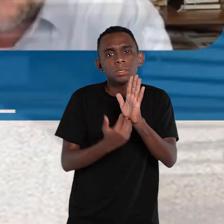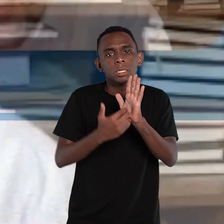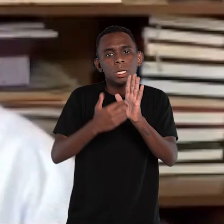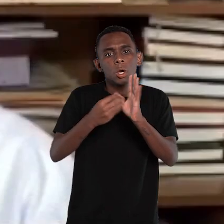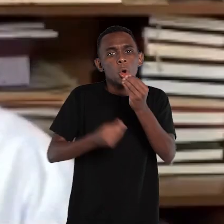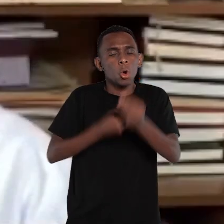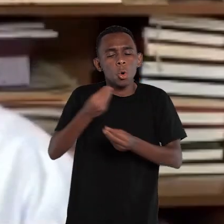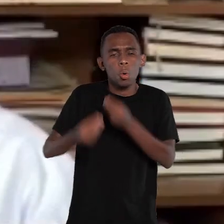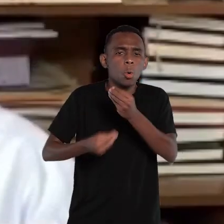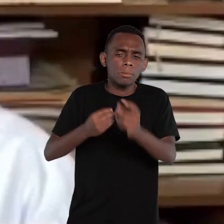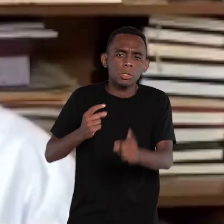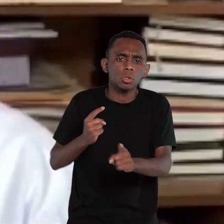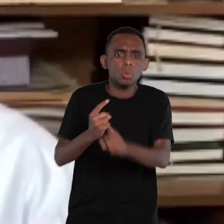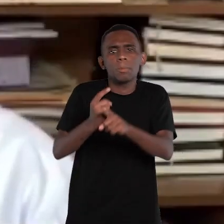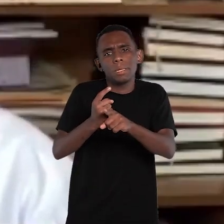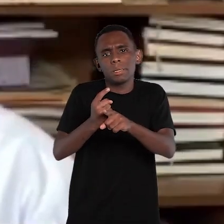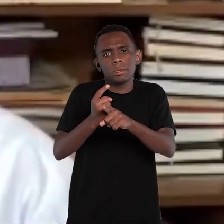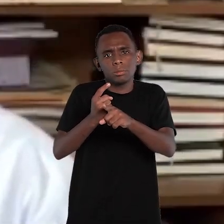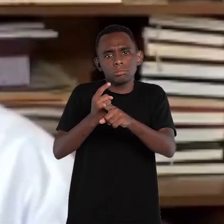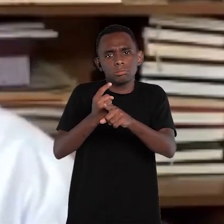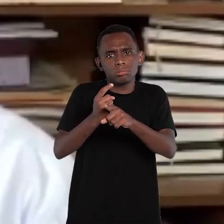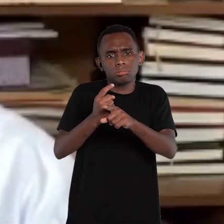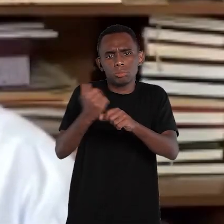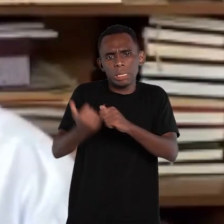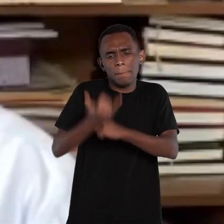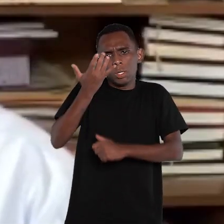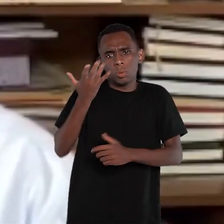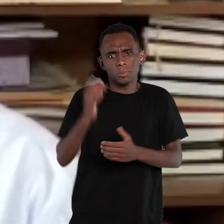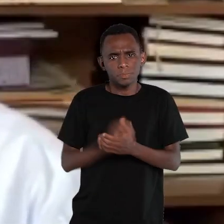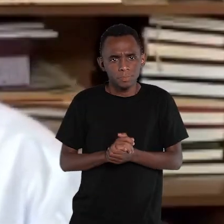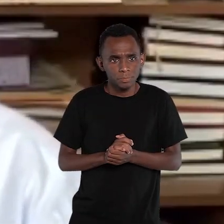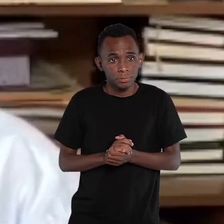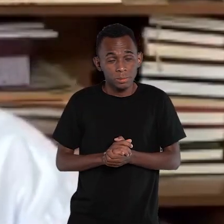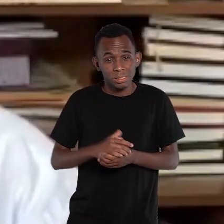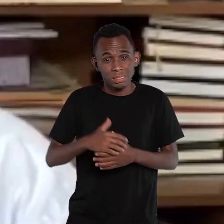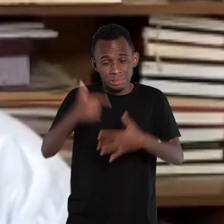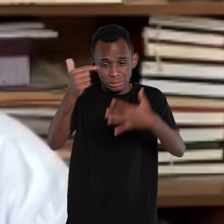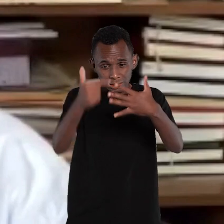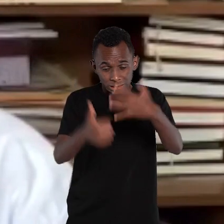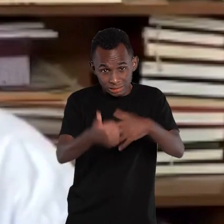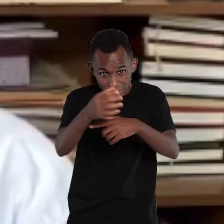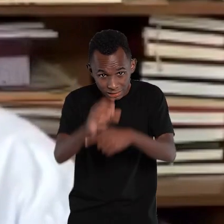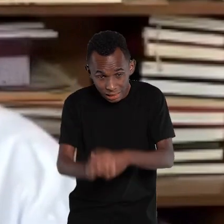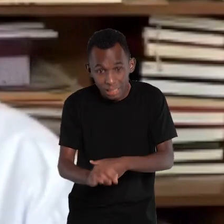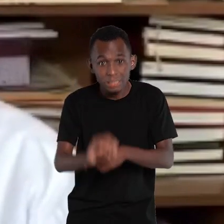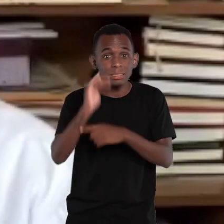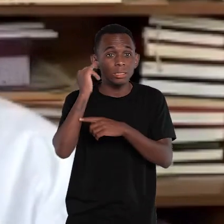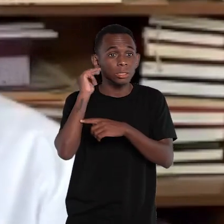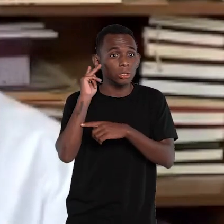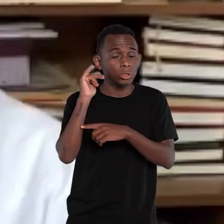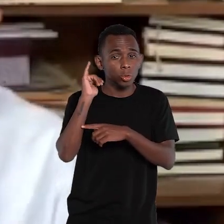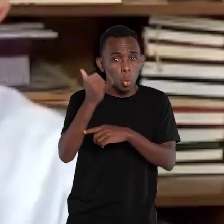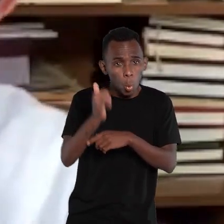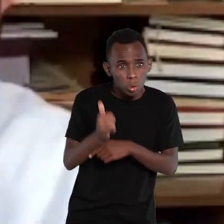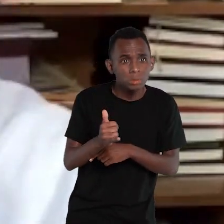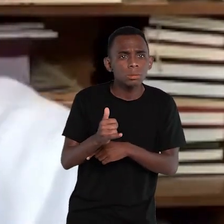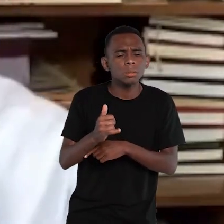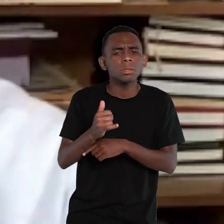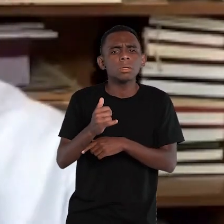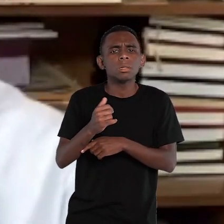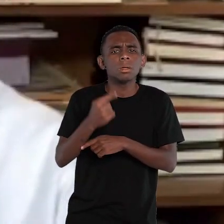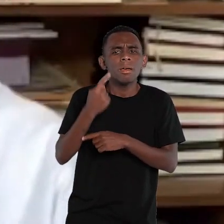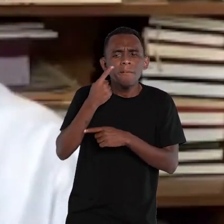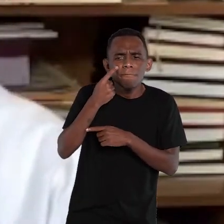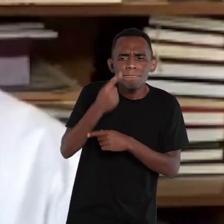de arranjar um inimigo para facilitar o trabalho do legista. São 10 narrativas em que alguém se